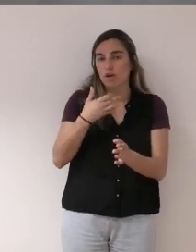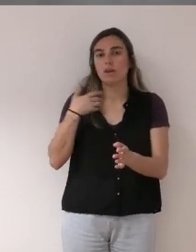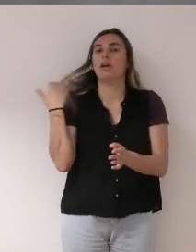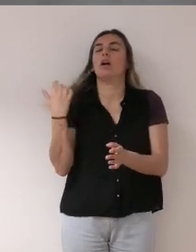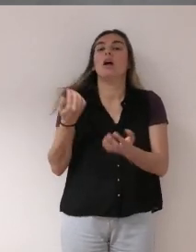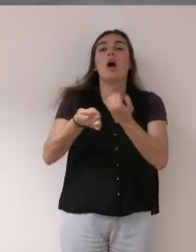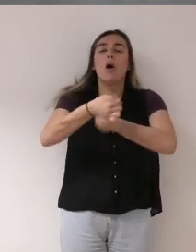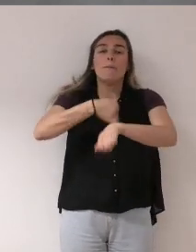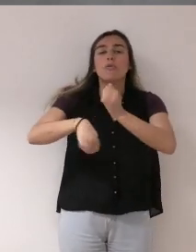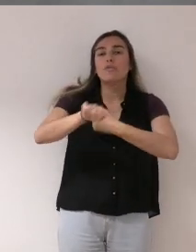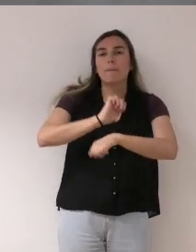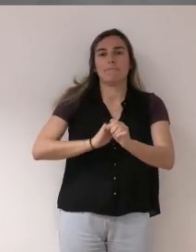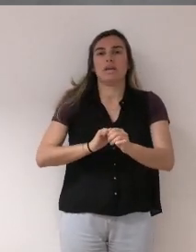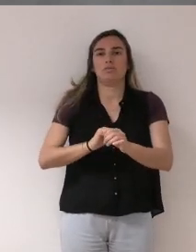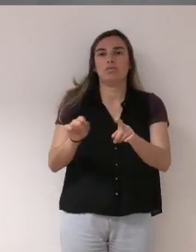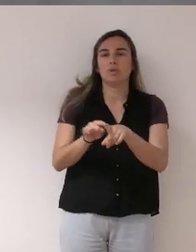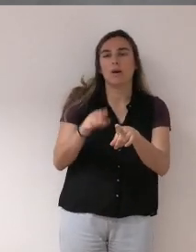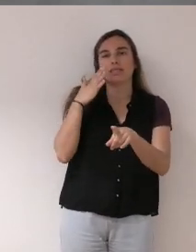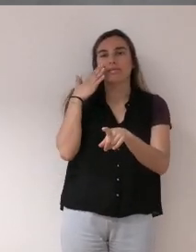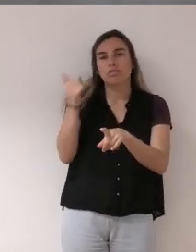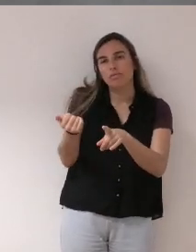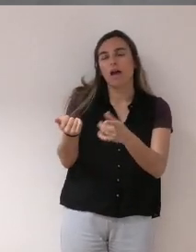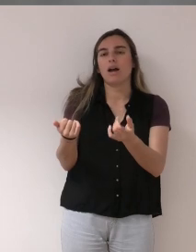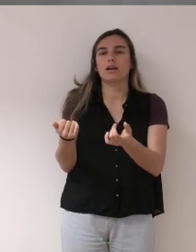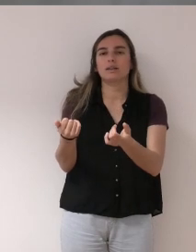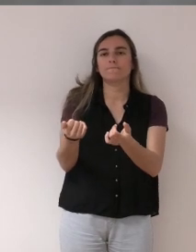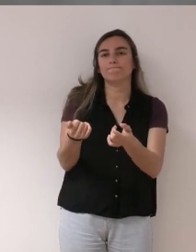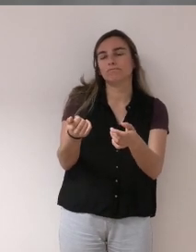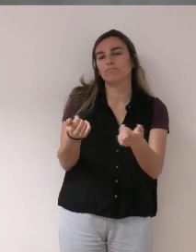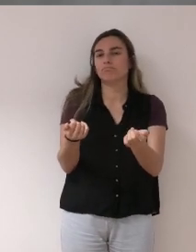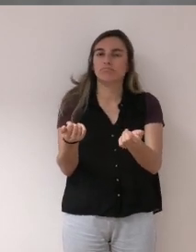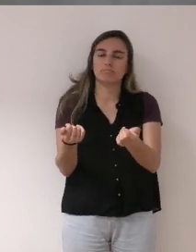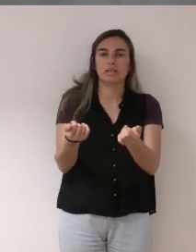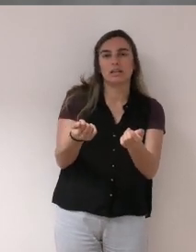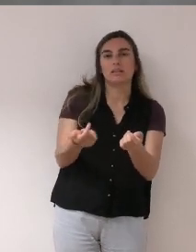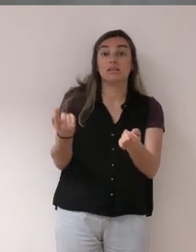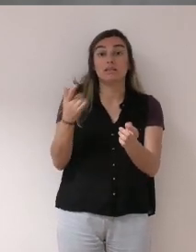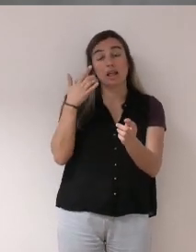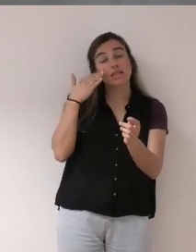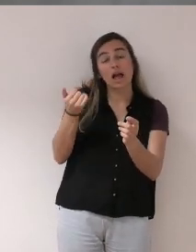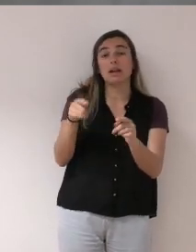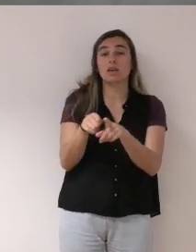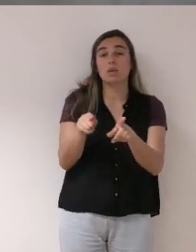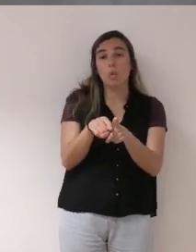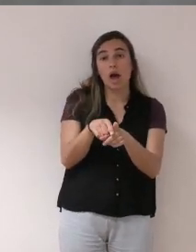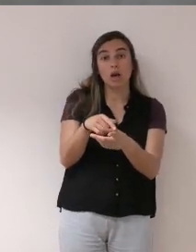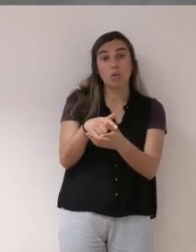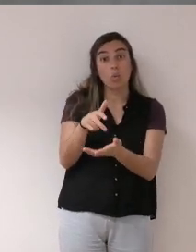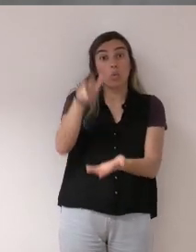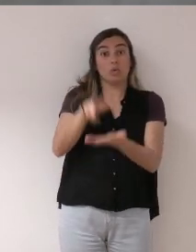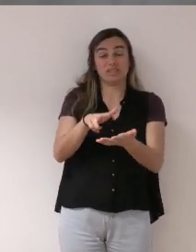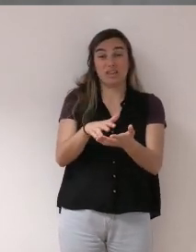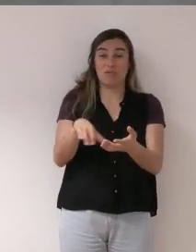naquilo que era um movimento de restrição. De alguma maneira, tratava-se de reconhecer, eventualmente de forma